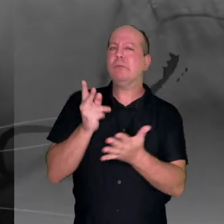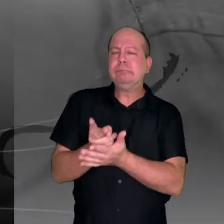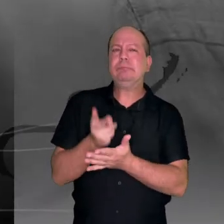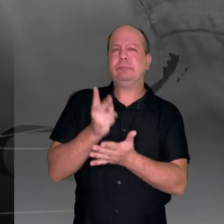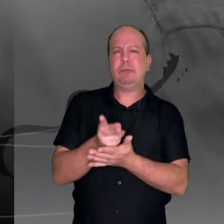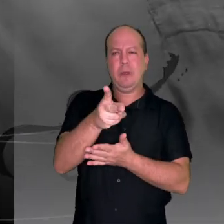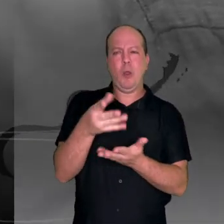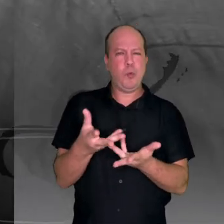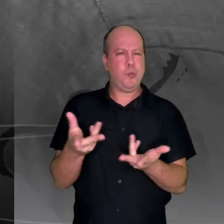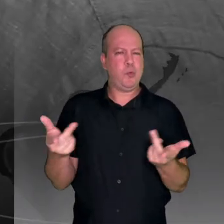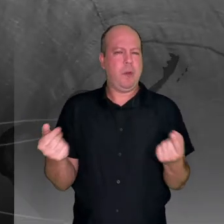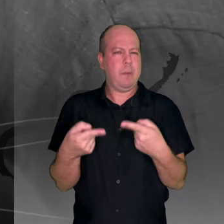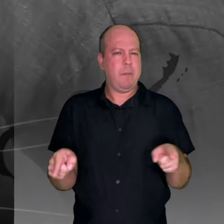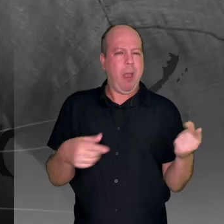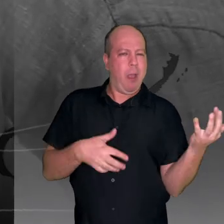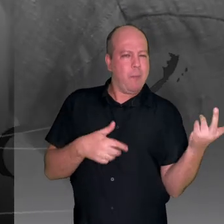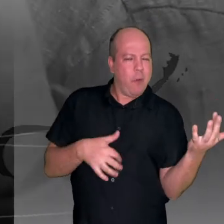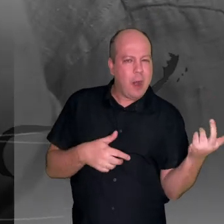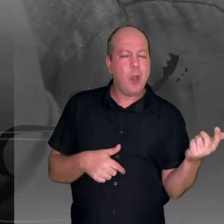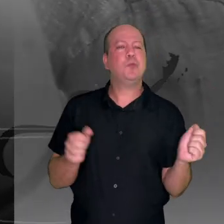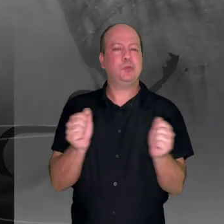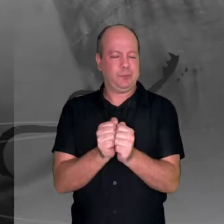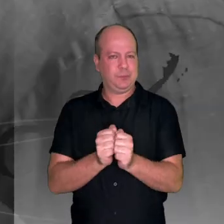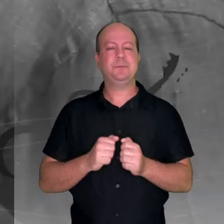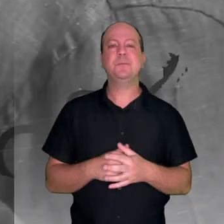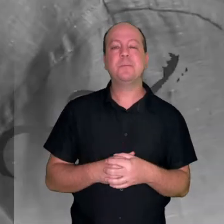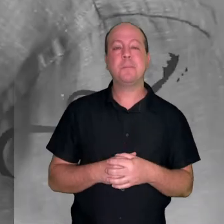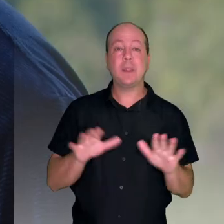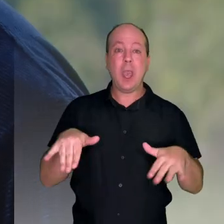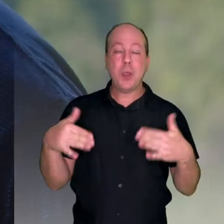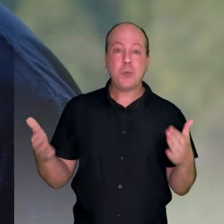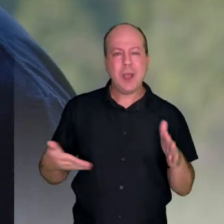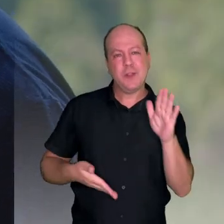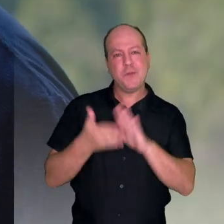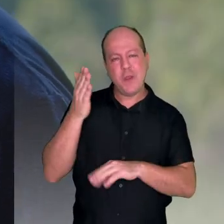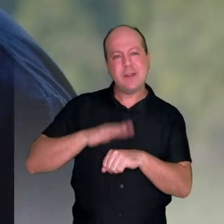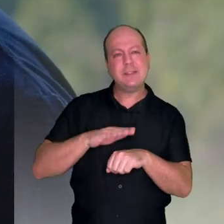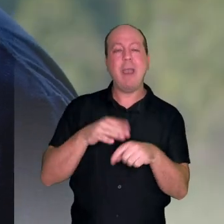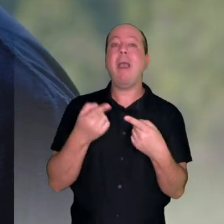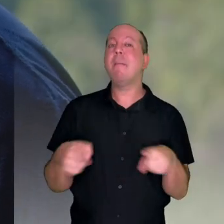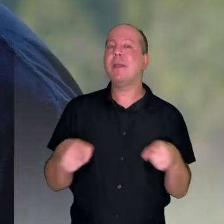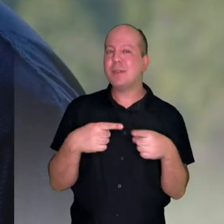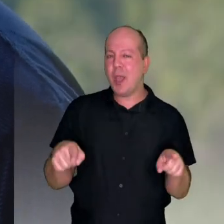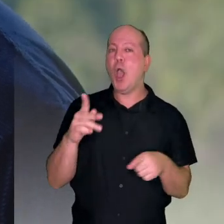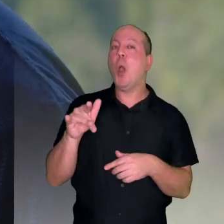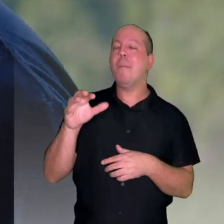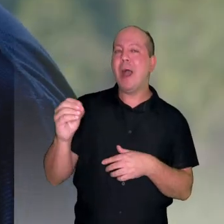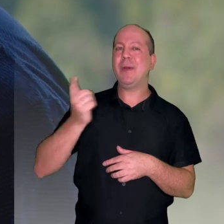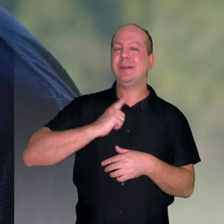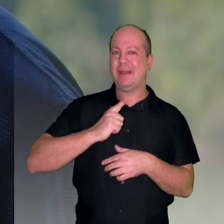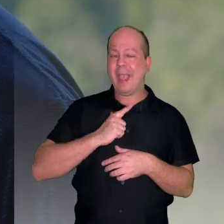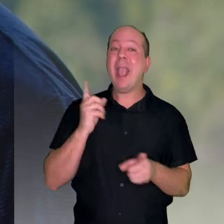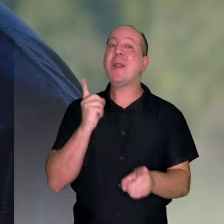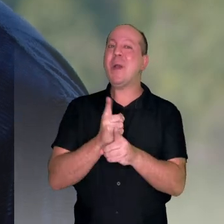compositor mais constante. Ele tem uma obra muito grande para violão e com violão. E quando a gente foi montar esse repertório, eu falei, olha só, o Paulo